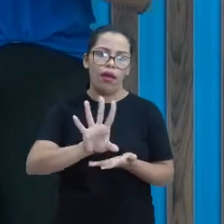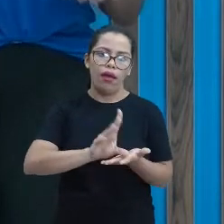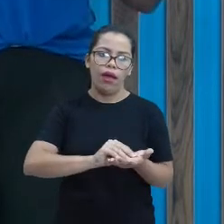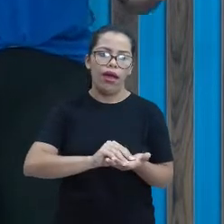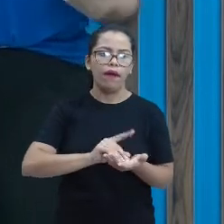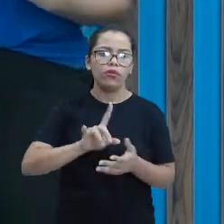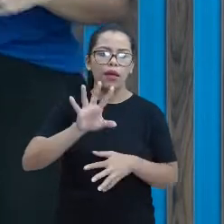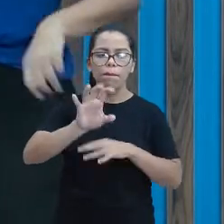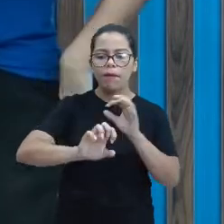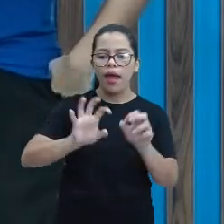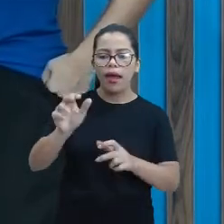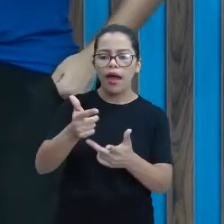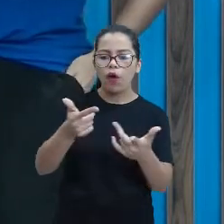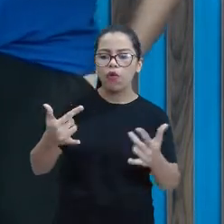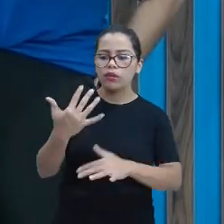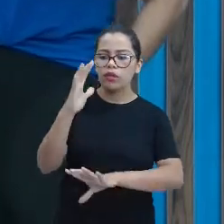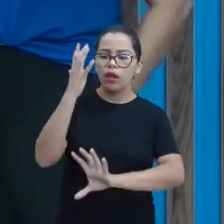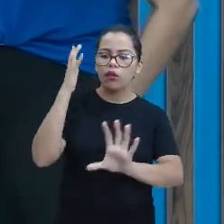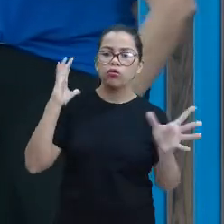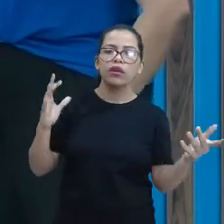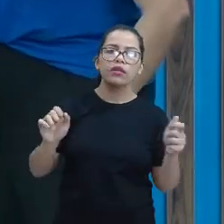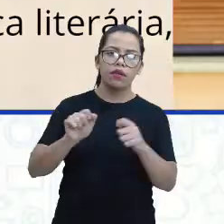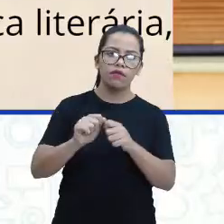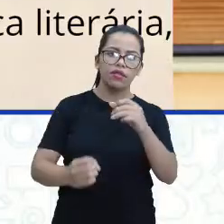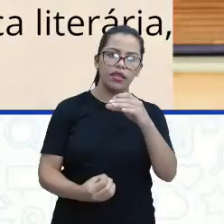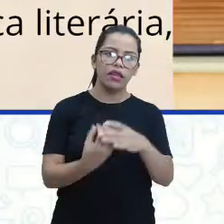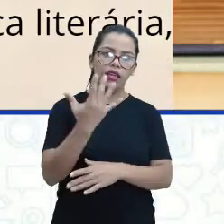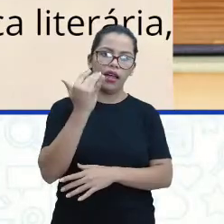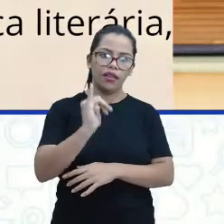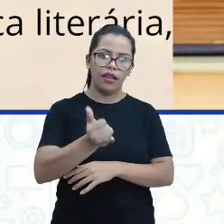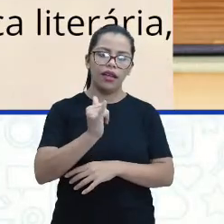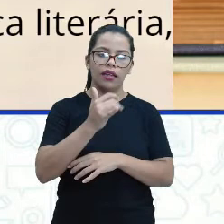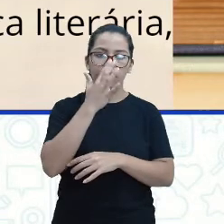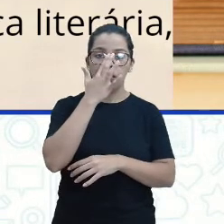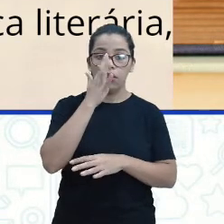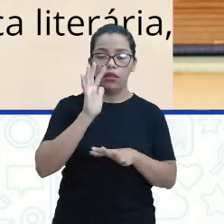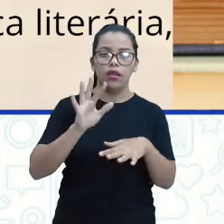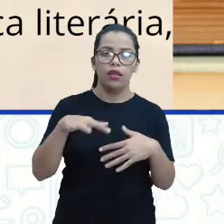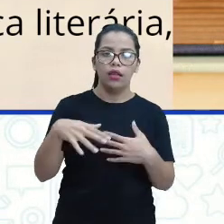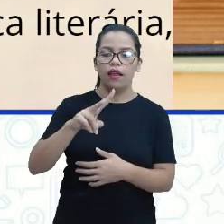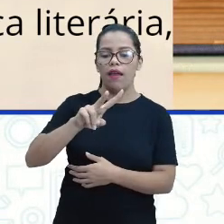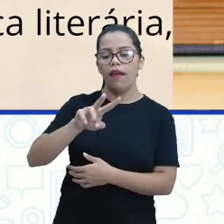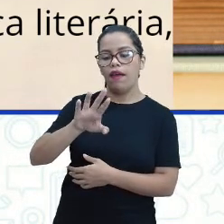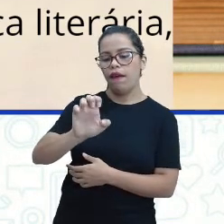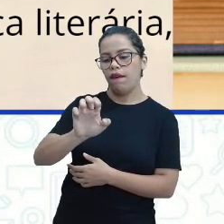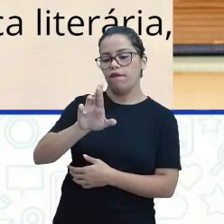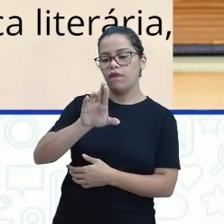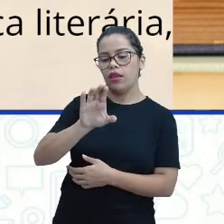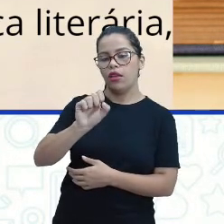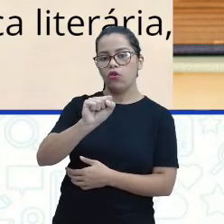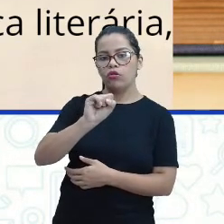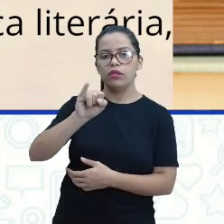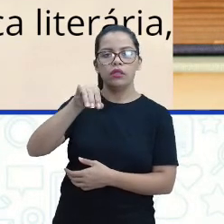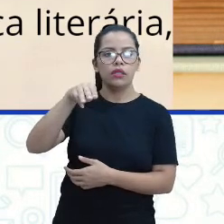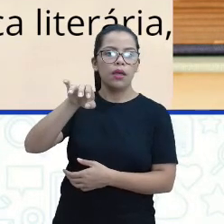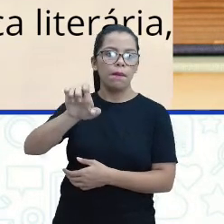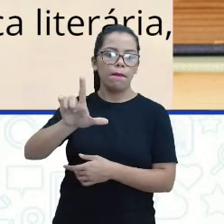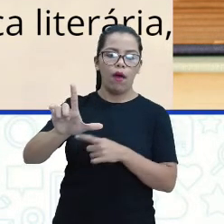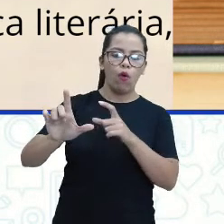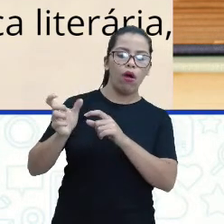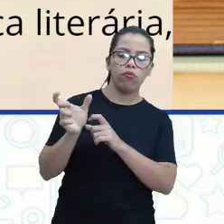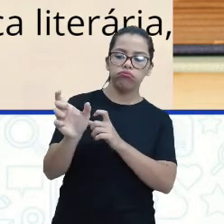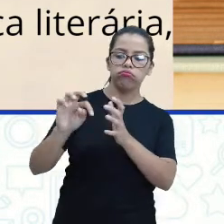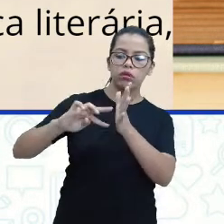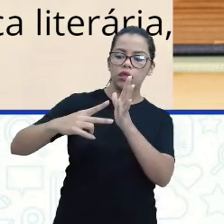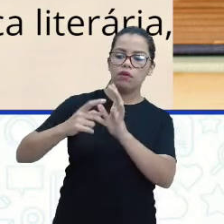engenho criativo, certo? Da intriga no domínio do verossímil. Verossímil é o que é acreditável. Quando a gente tem